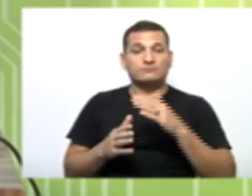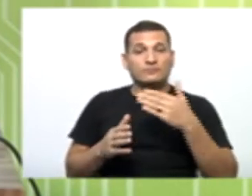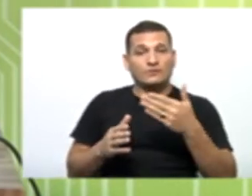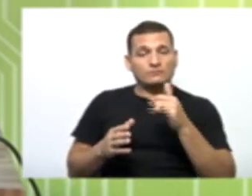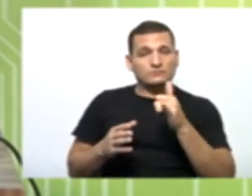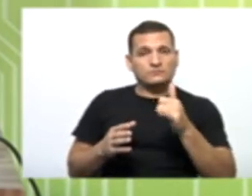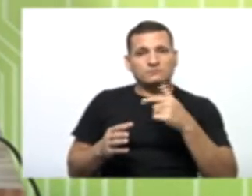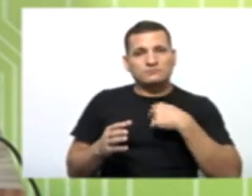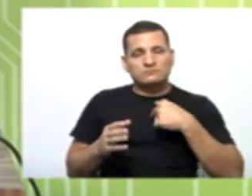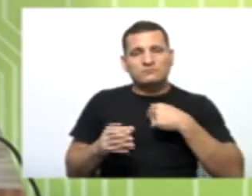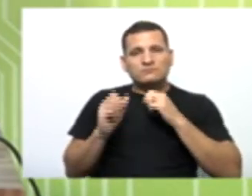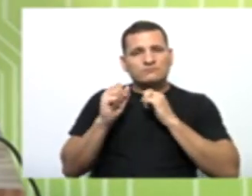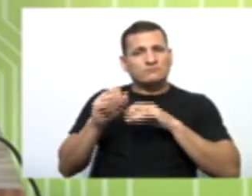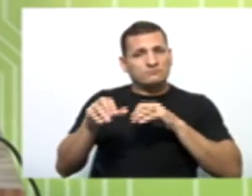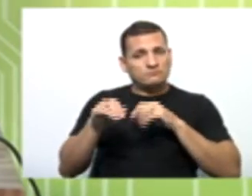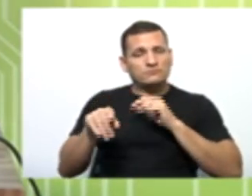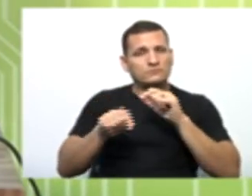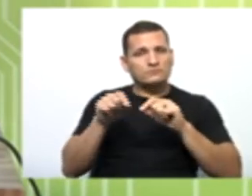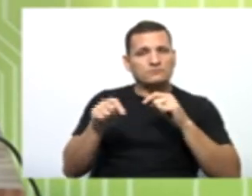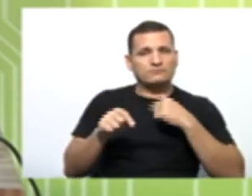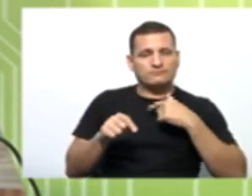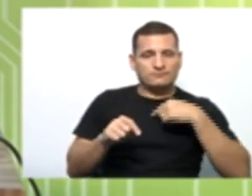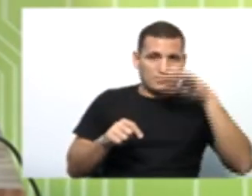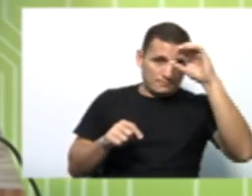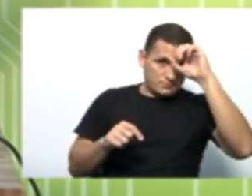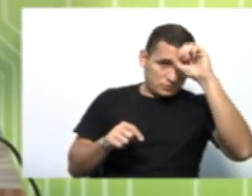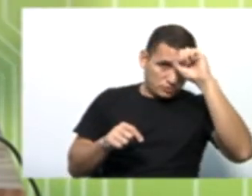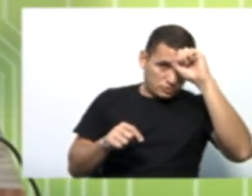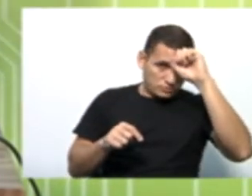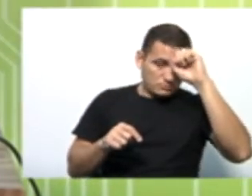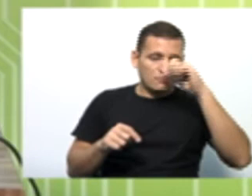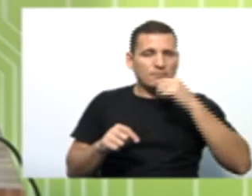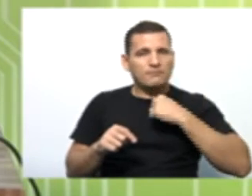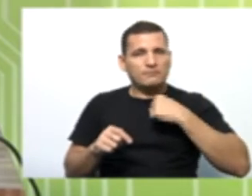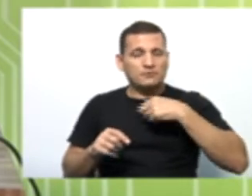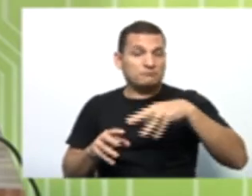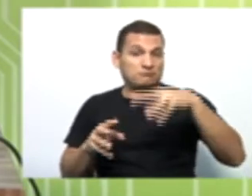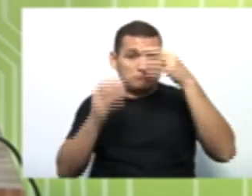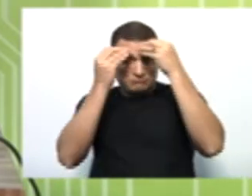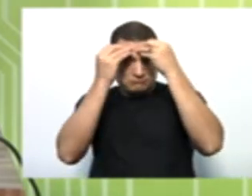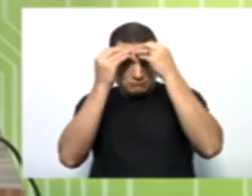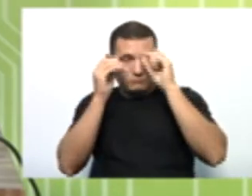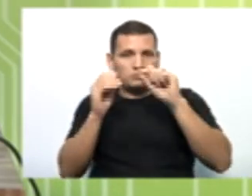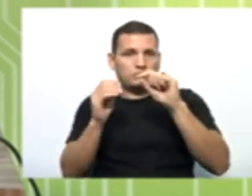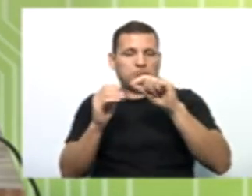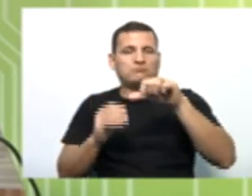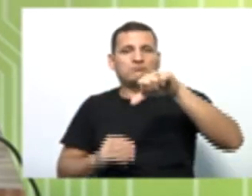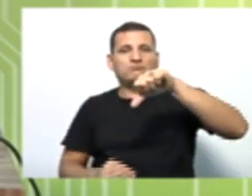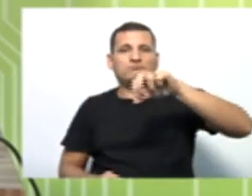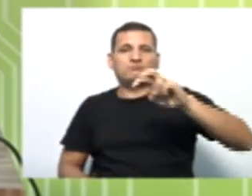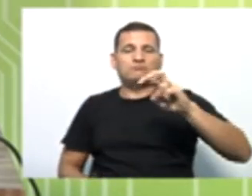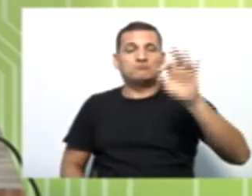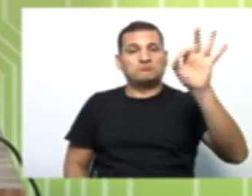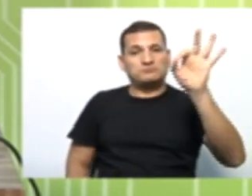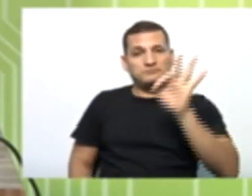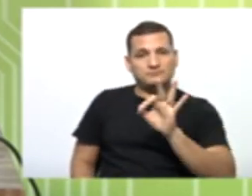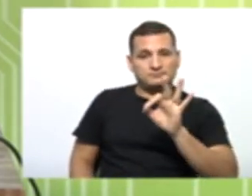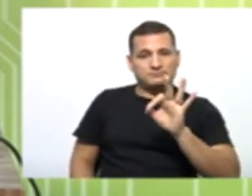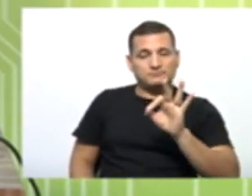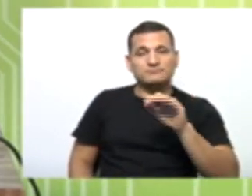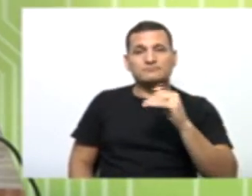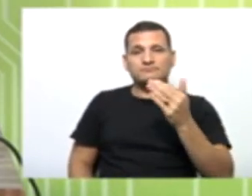busco ensinar aquilo que eu estudei a alguém, a minha assimilação chega a 95%. Então, olhem só